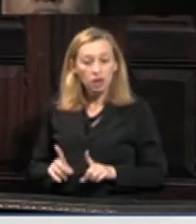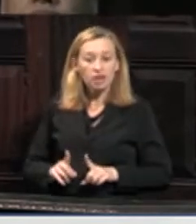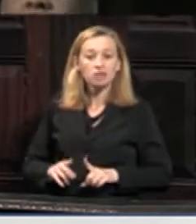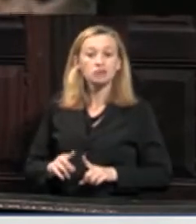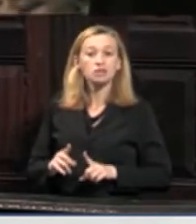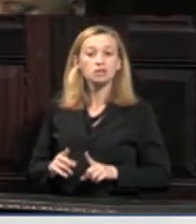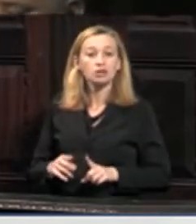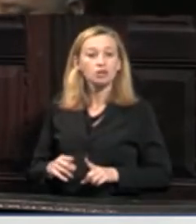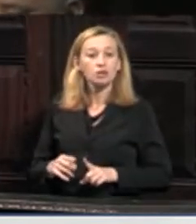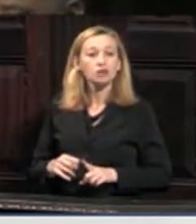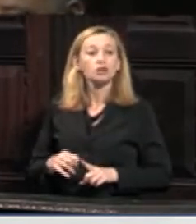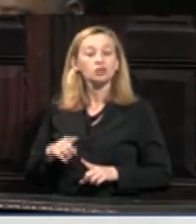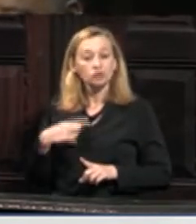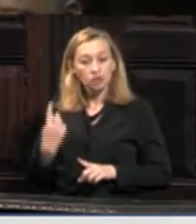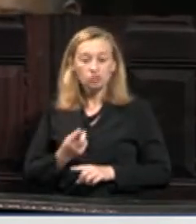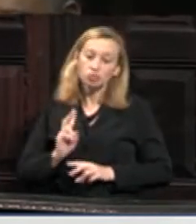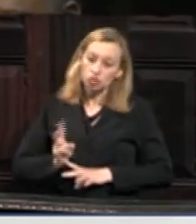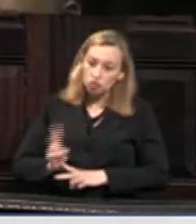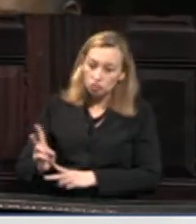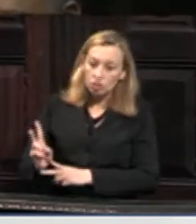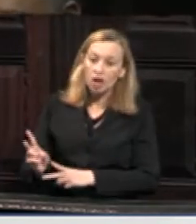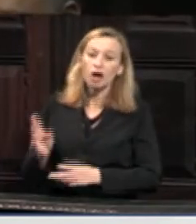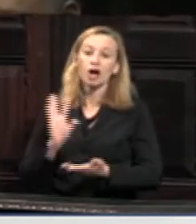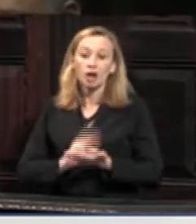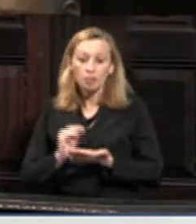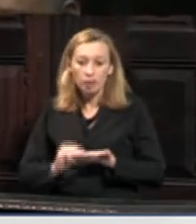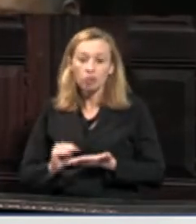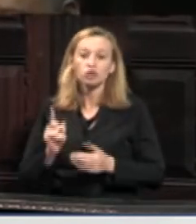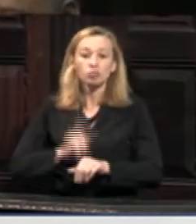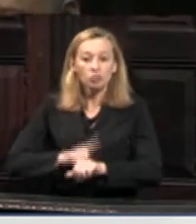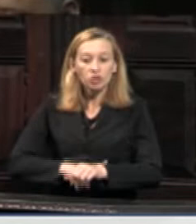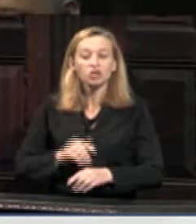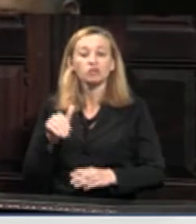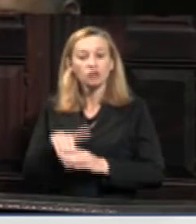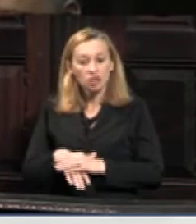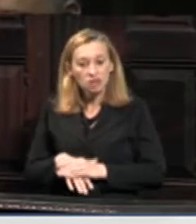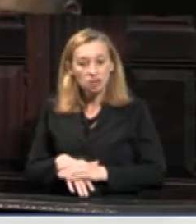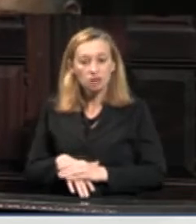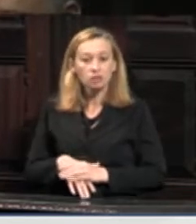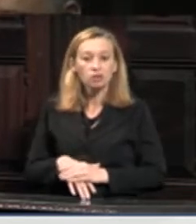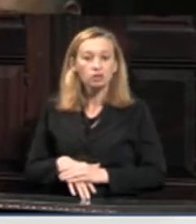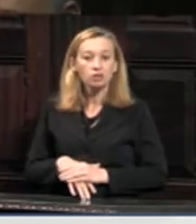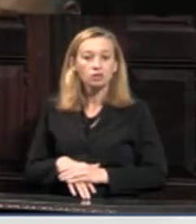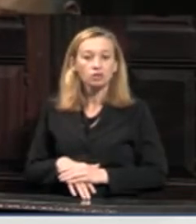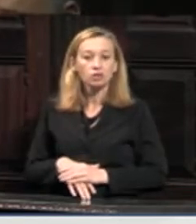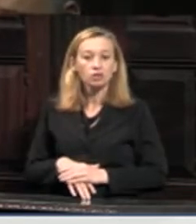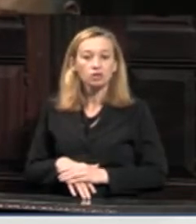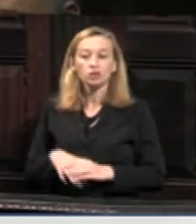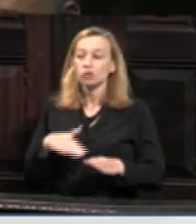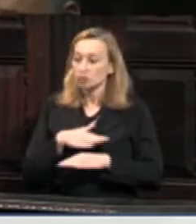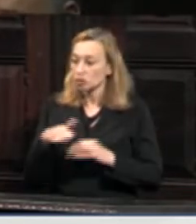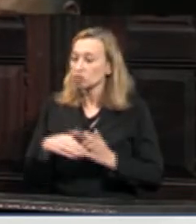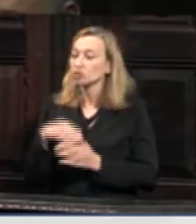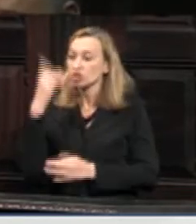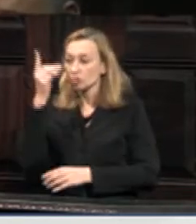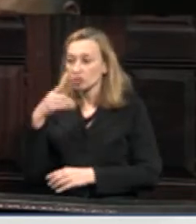Excelência faz. Nós vamos dar continuidade à pauta de votação e fica aí os senhores deputados convidados a esse diálogo, a